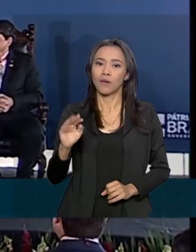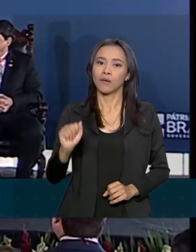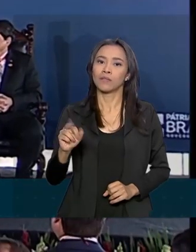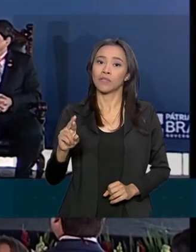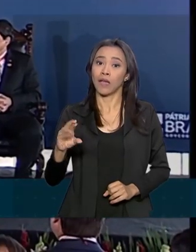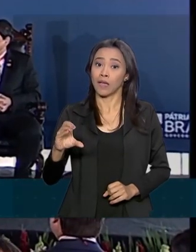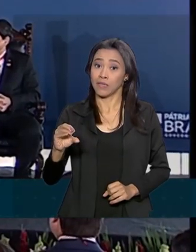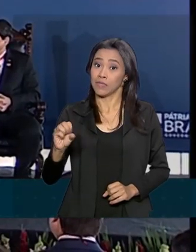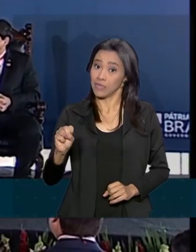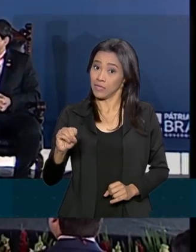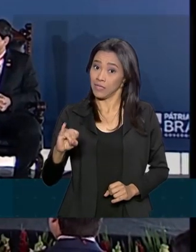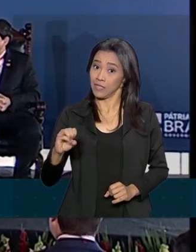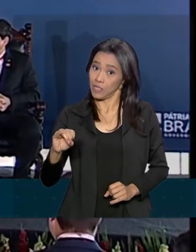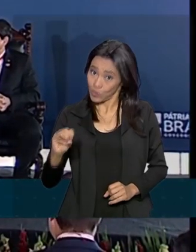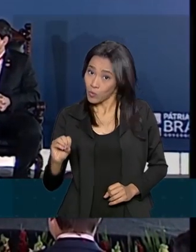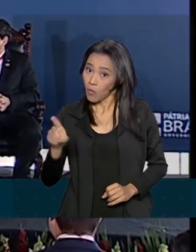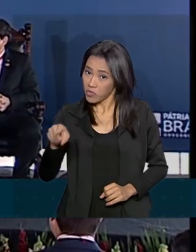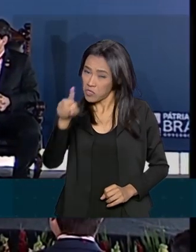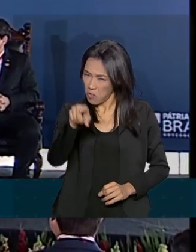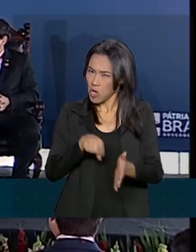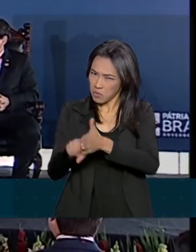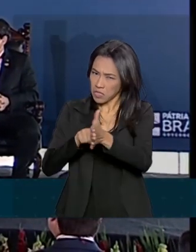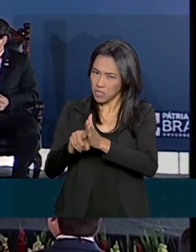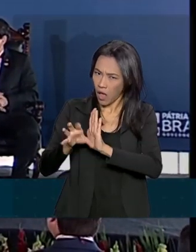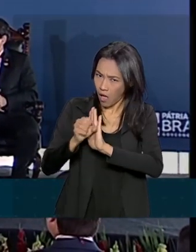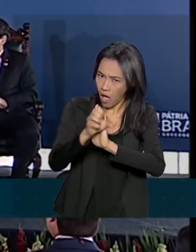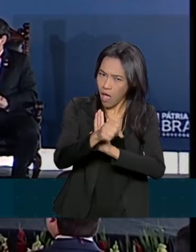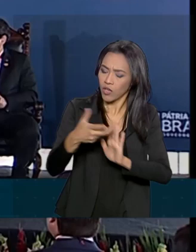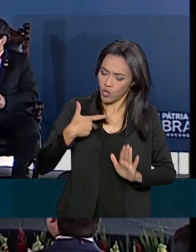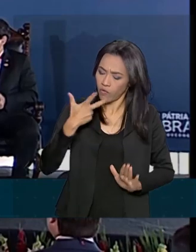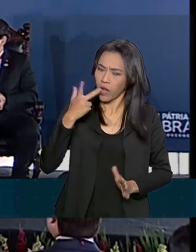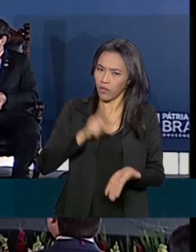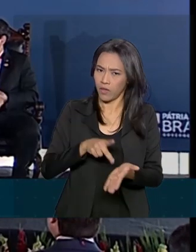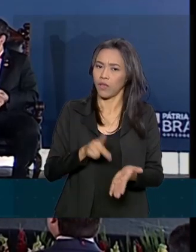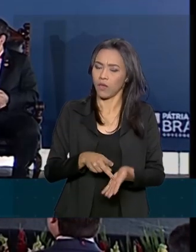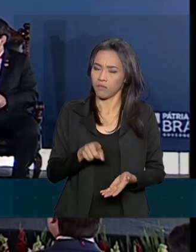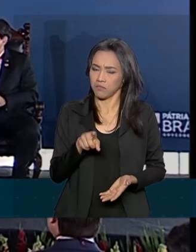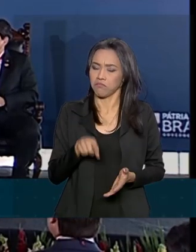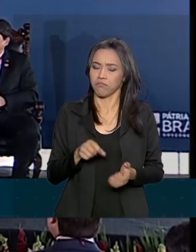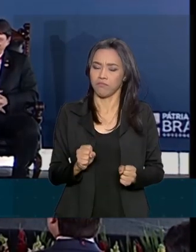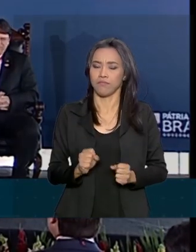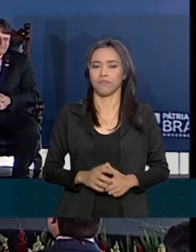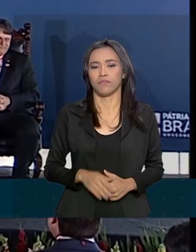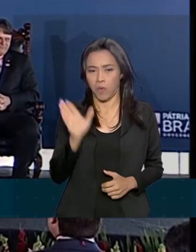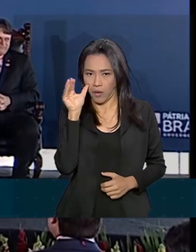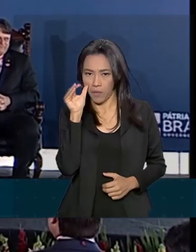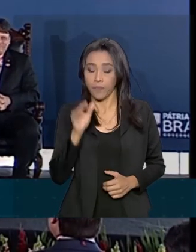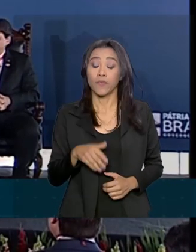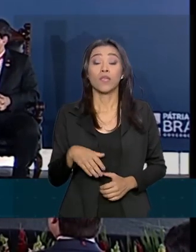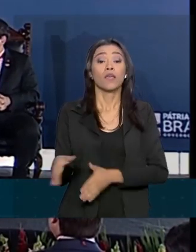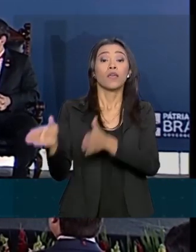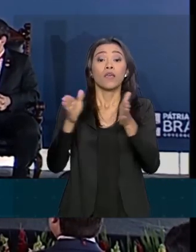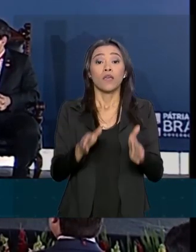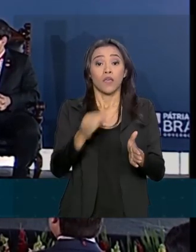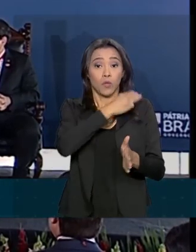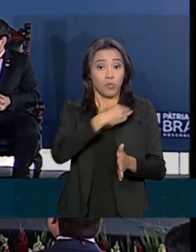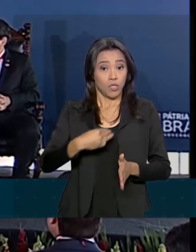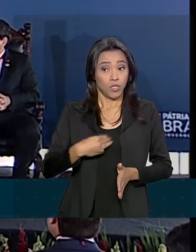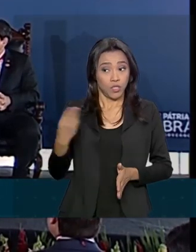Pode procurar no Google que vão ver que eu estou falando a verdade. E o nosso ministro da